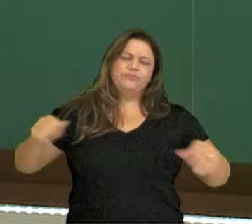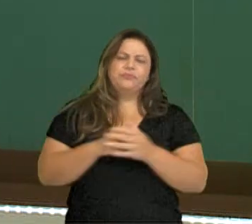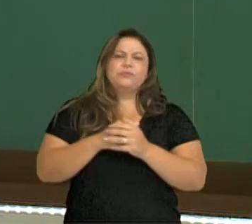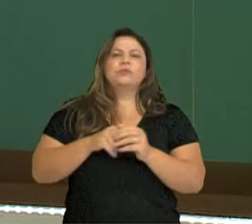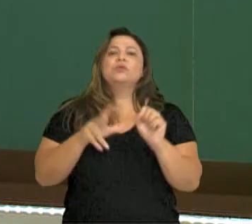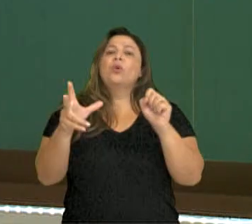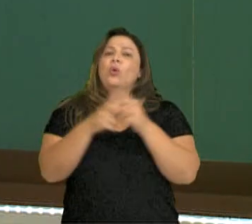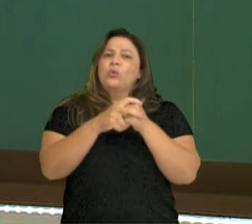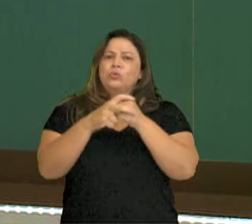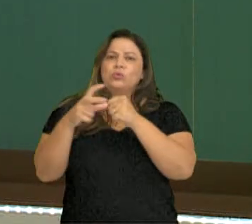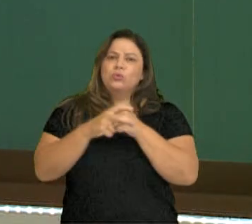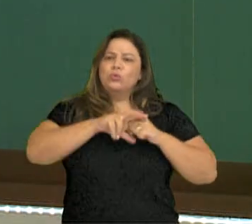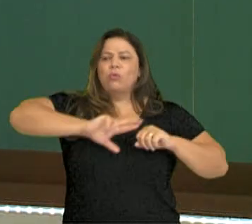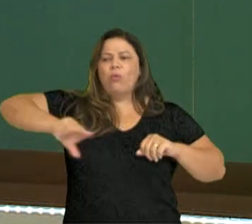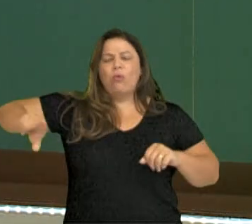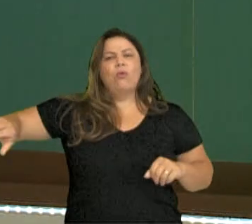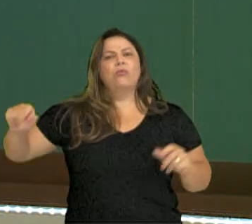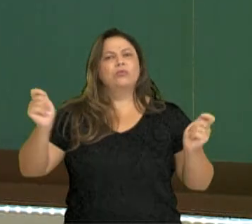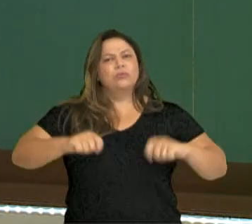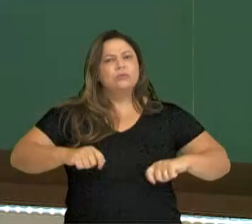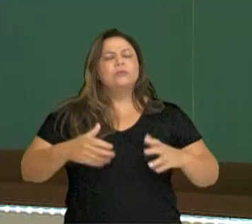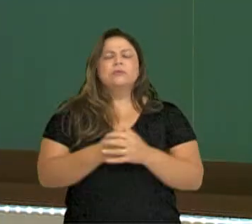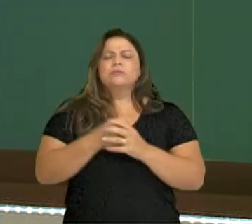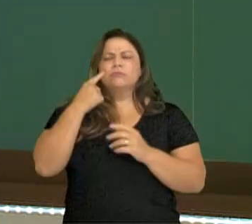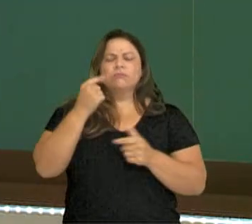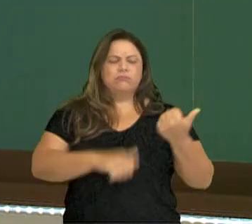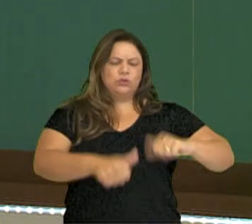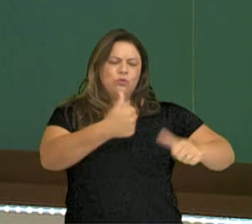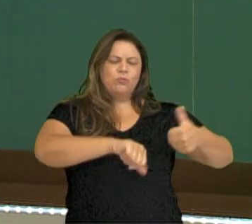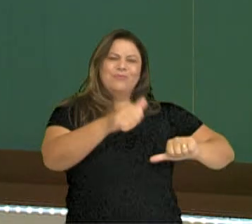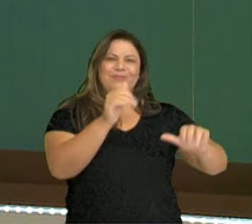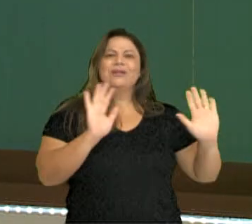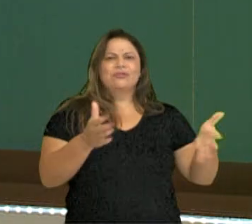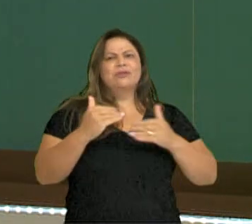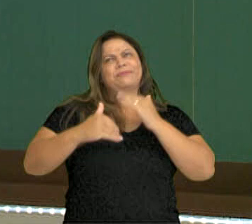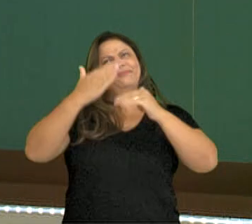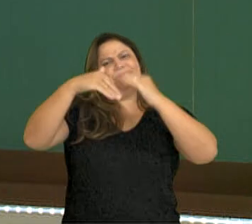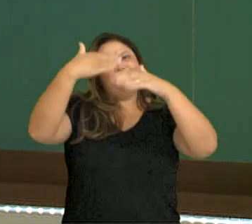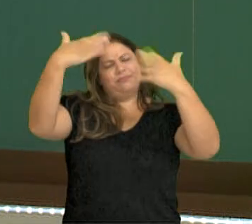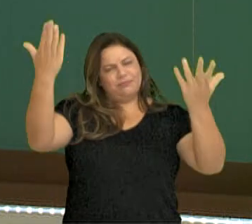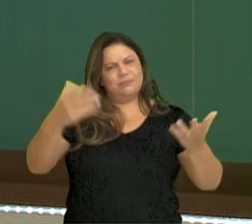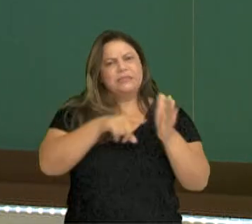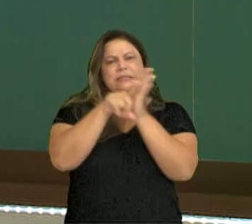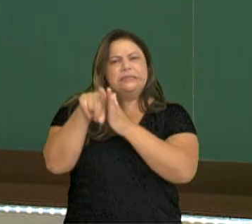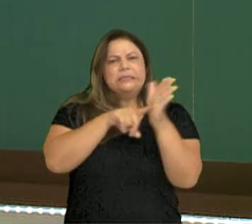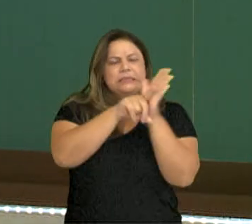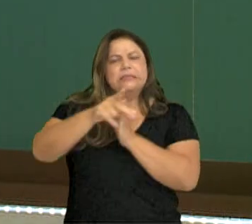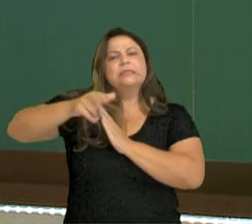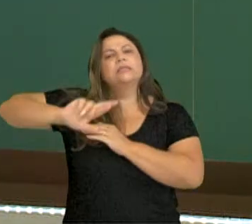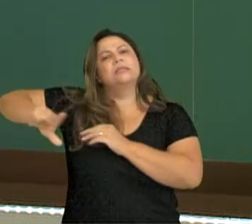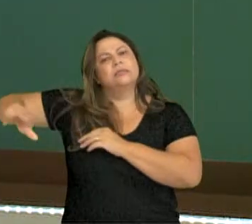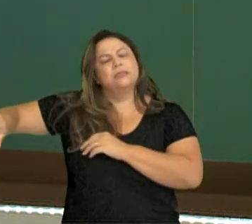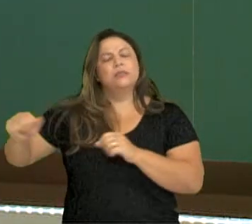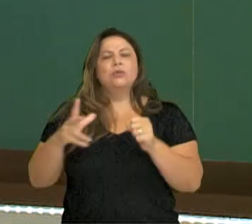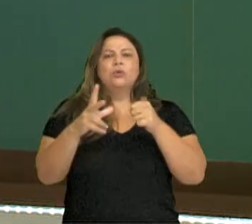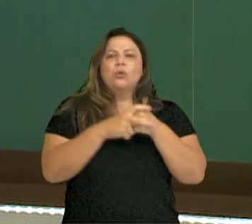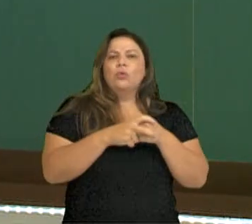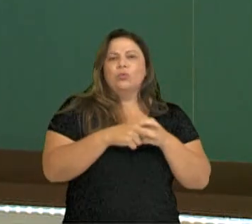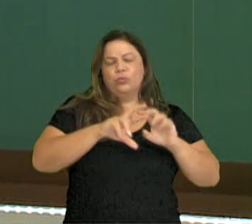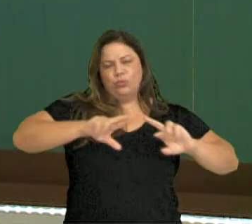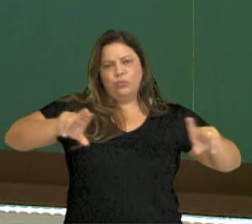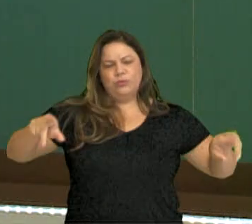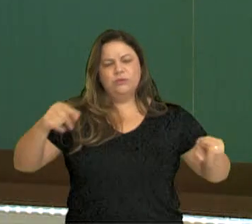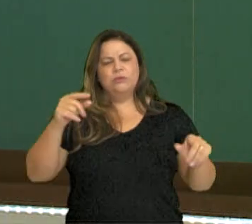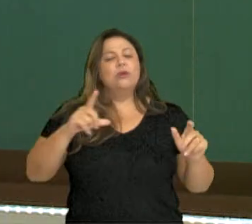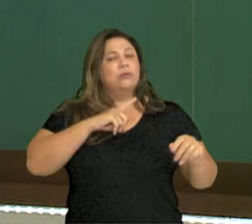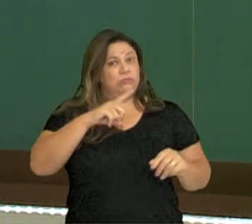vírus. Então, acabou que para eles, o laboratório já estava bem avançado em pesquisas com outros vírus. Então, eles tinham tudo que eles precisavam